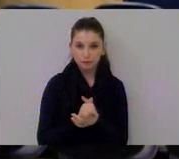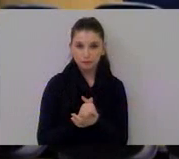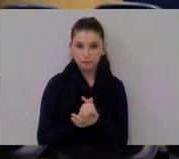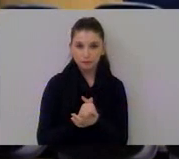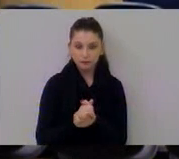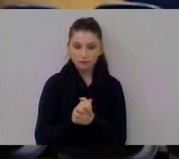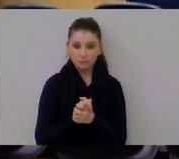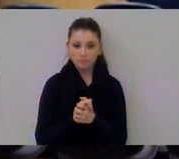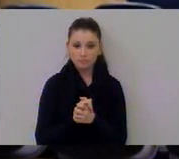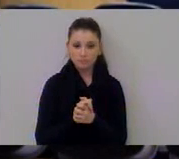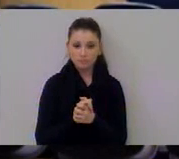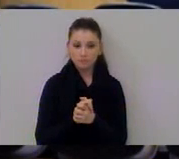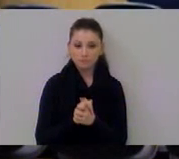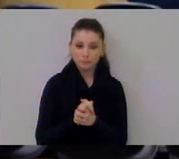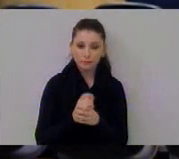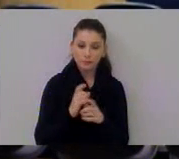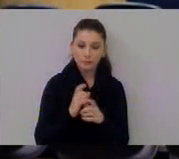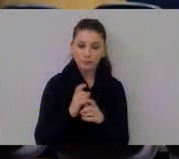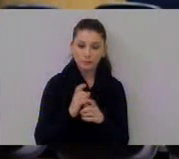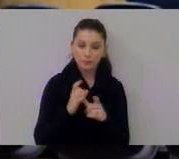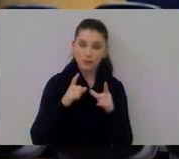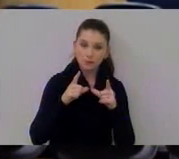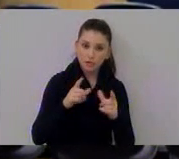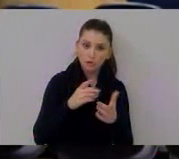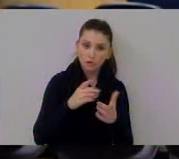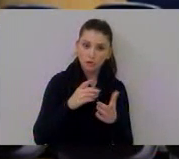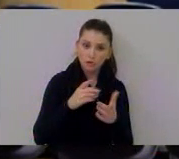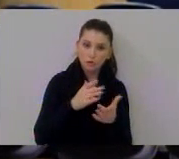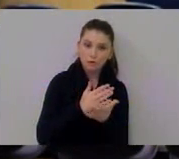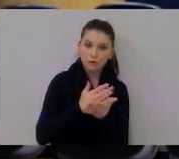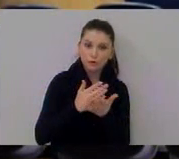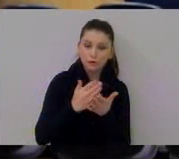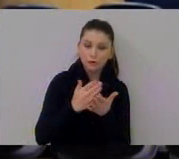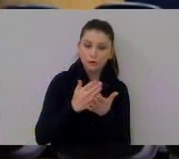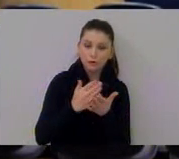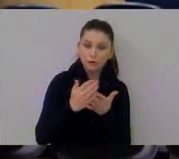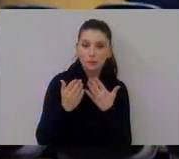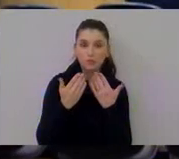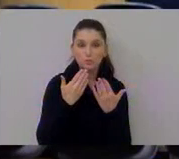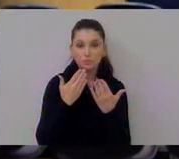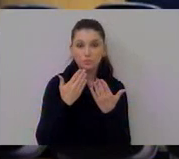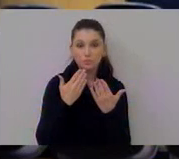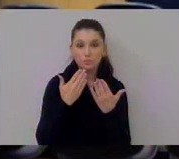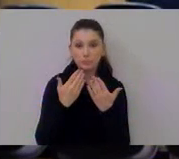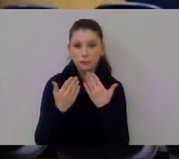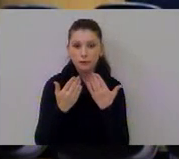O requerimento continua em discussão.